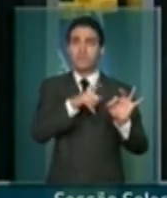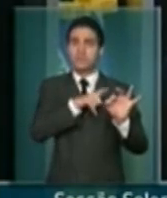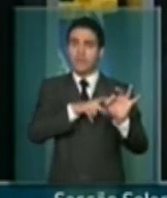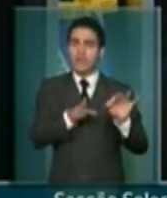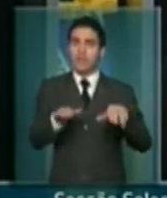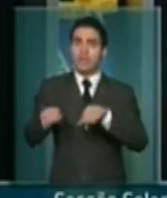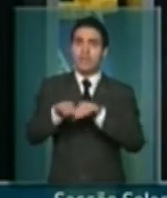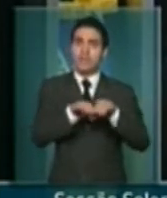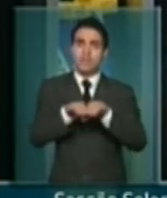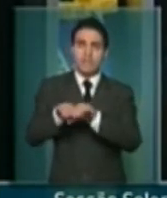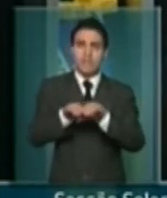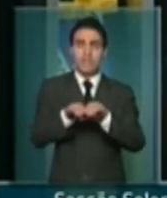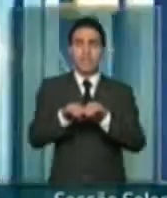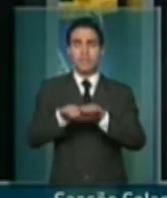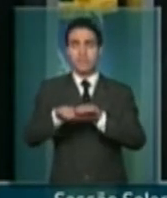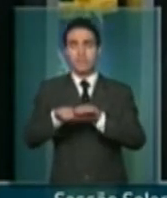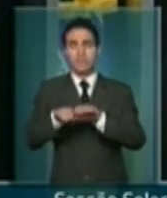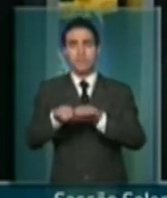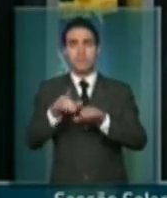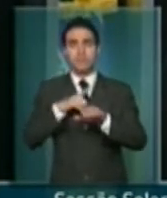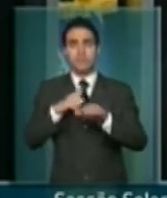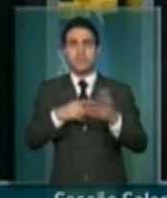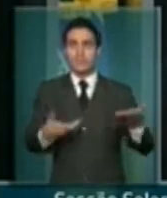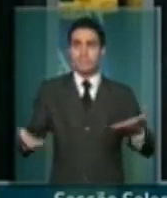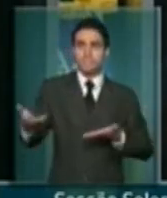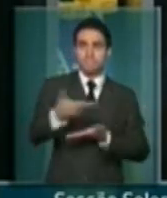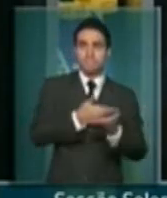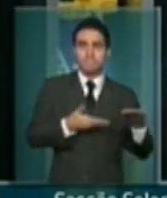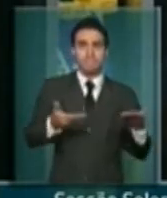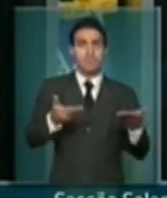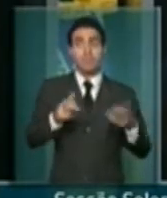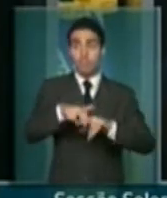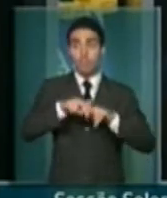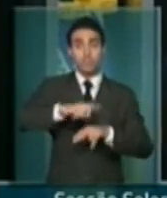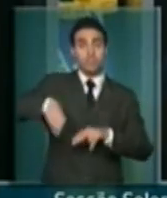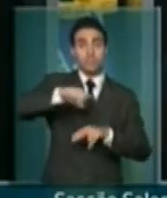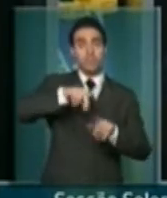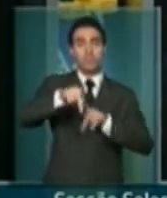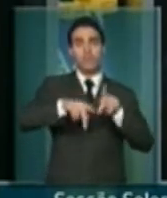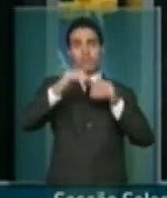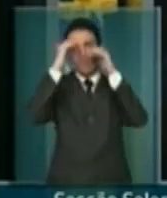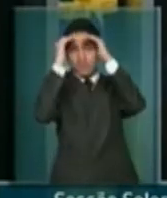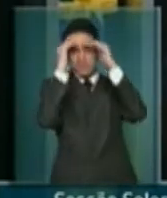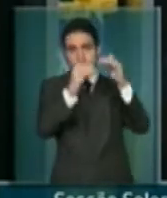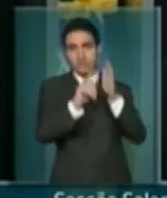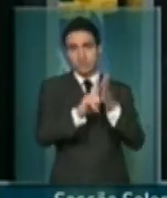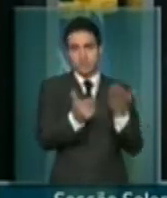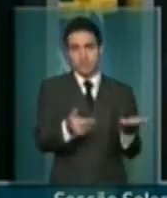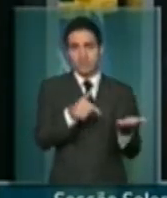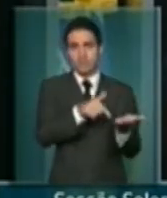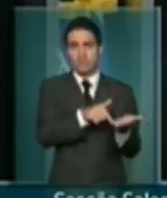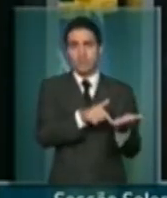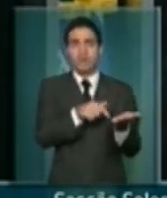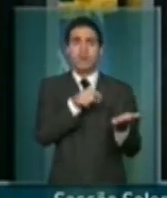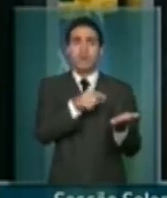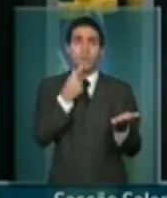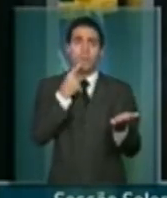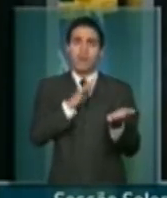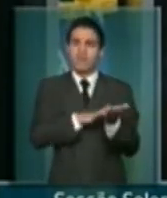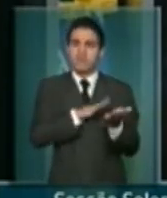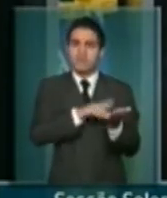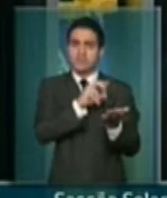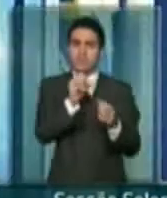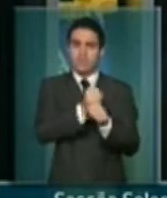equilíbrio e moderação por todos respeitadas. Quando o Imparcial fez 50 anos, houve